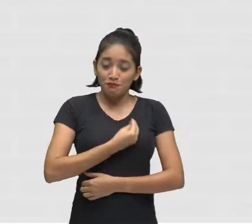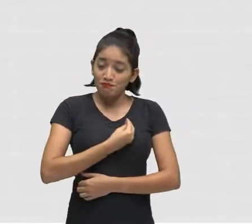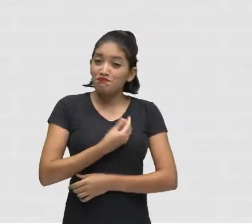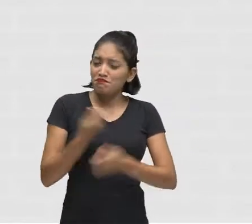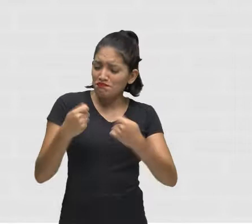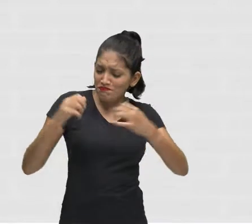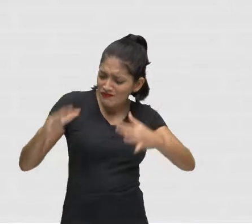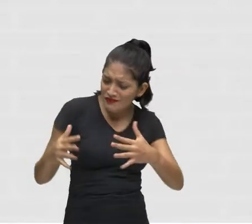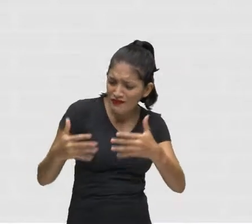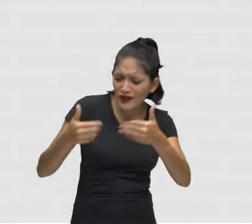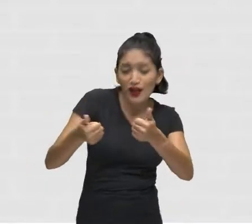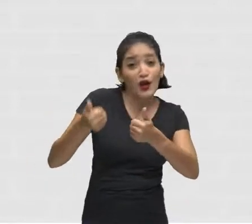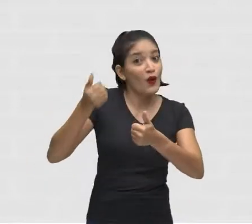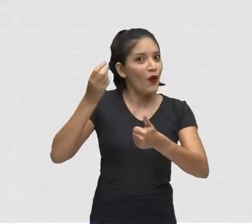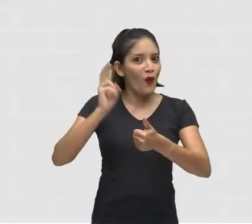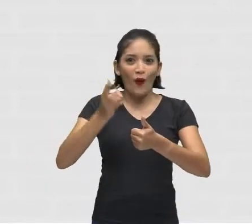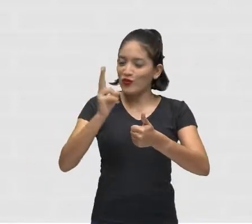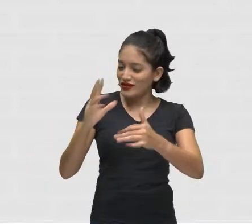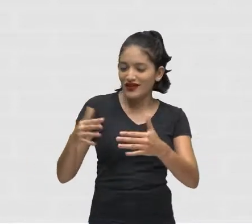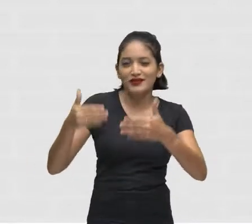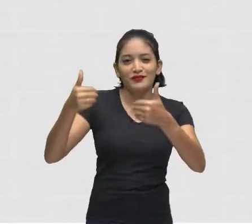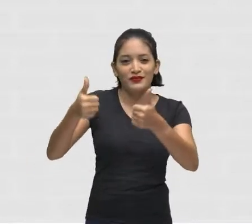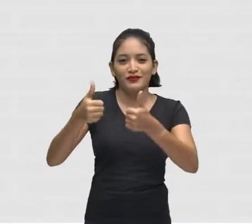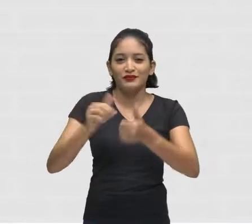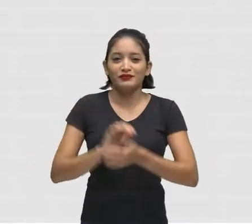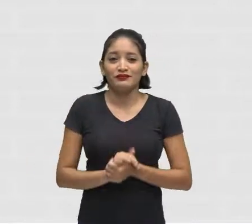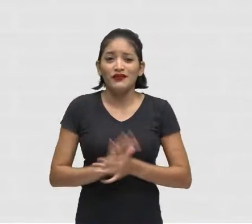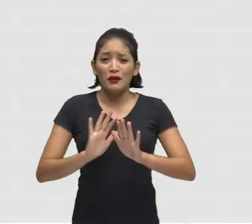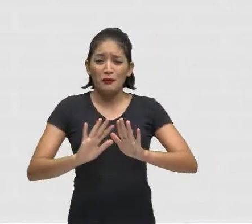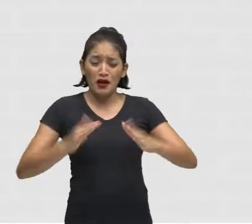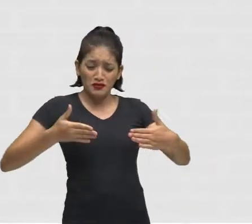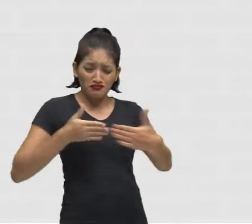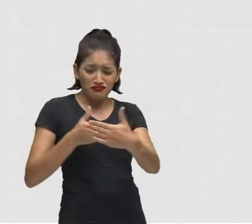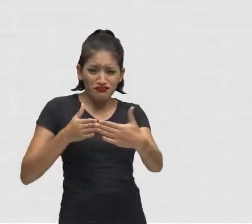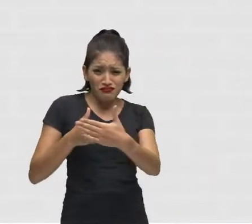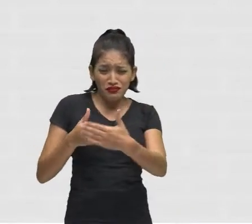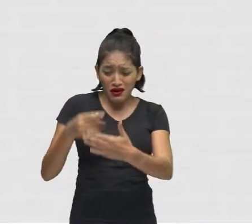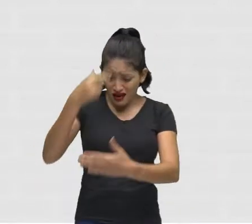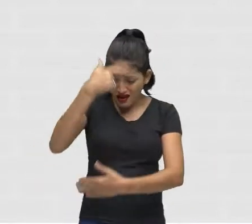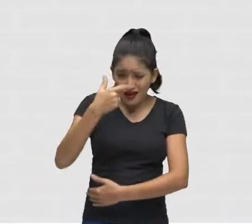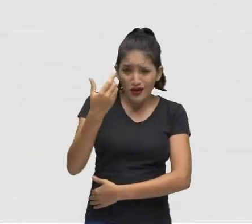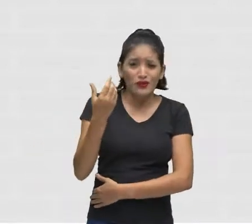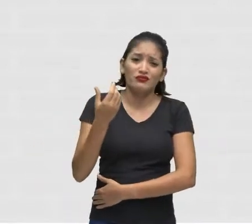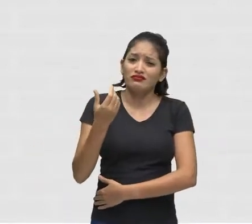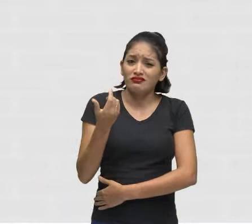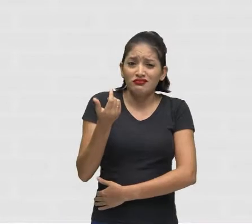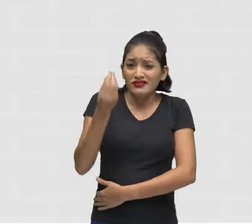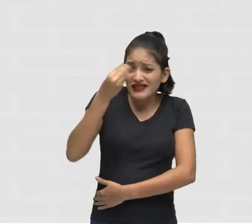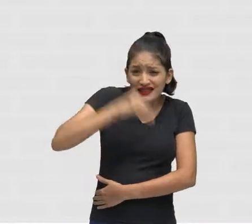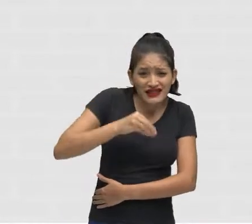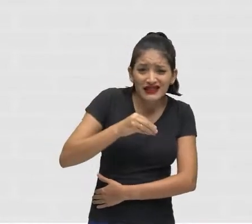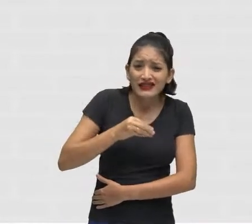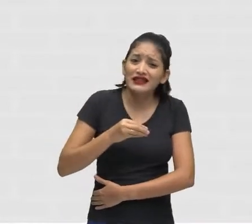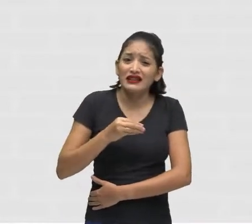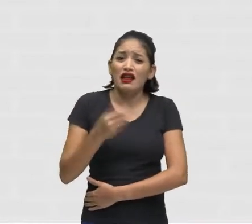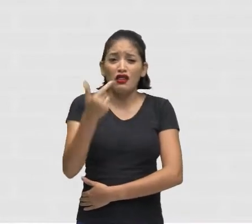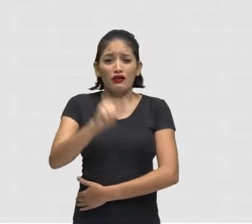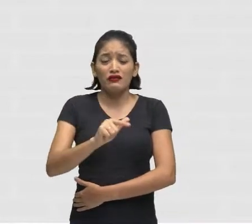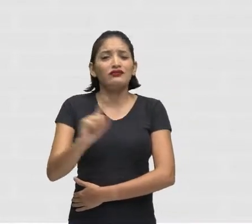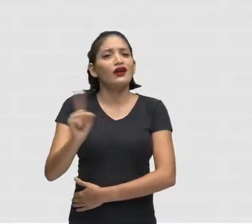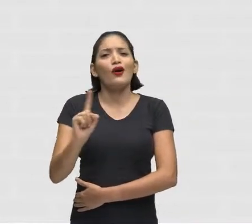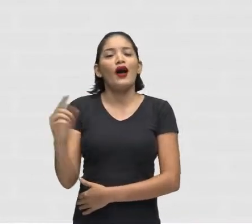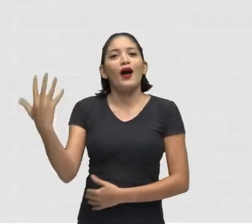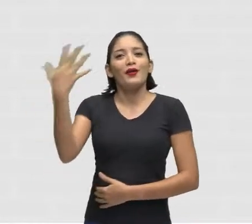deveria ser bem melhor e será, mas isso não impede que eu repita, é bonita e